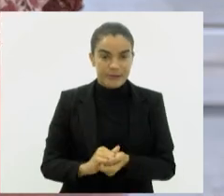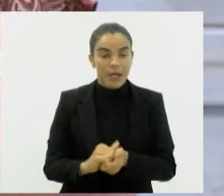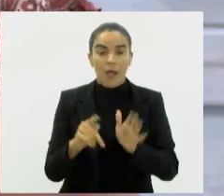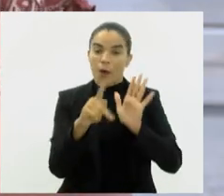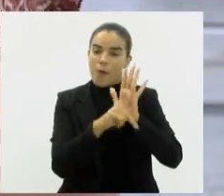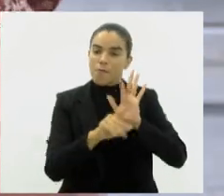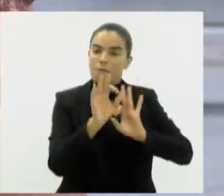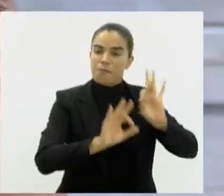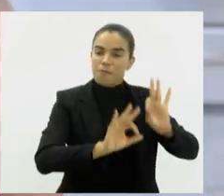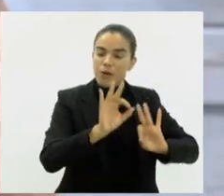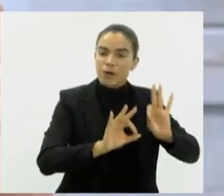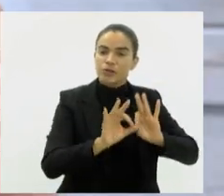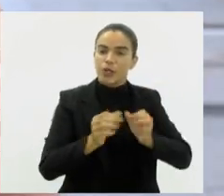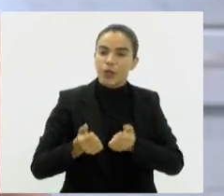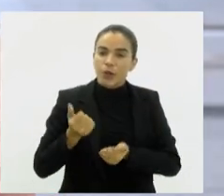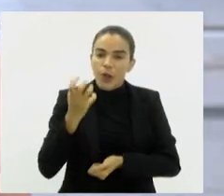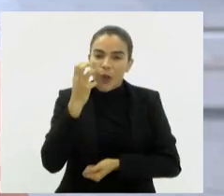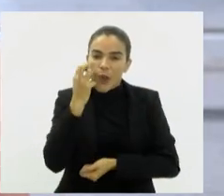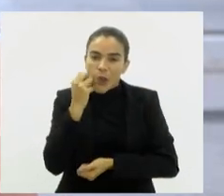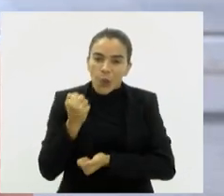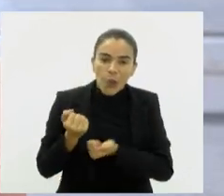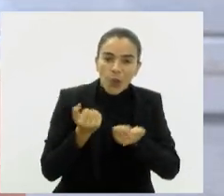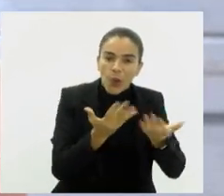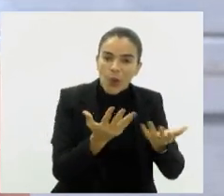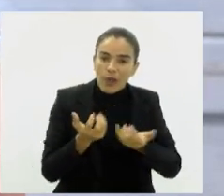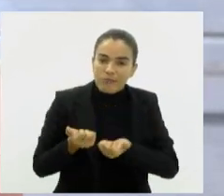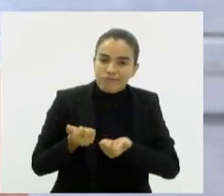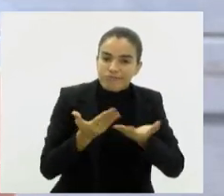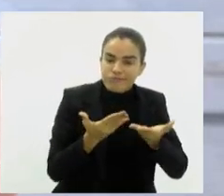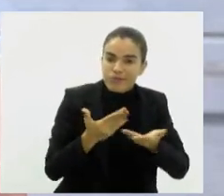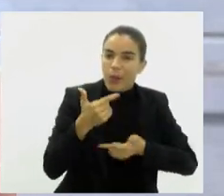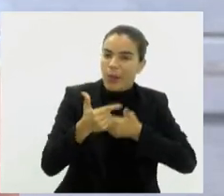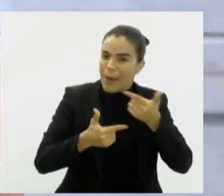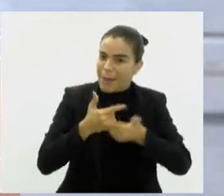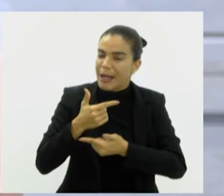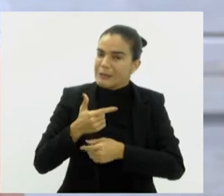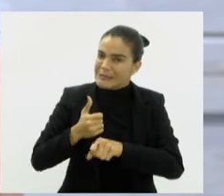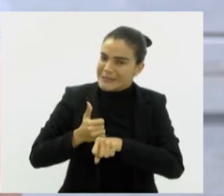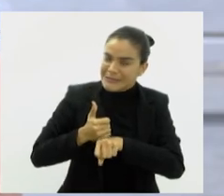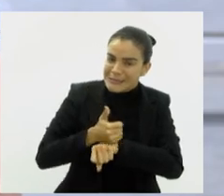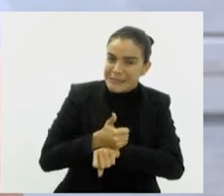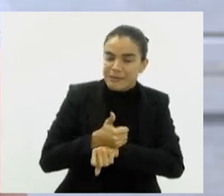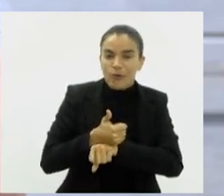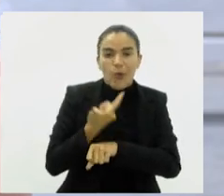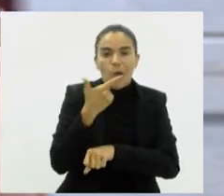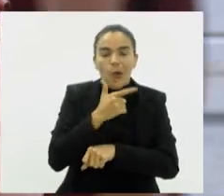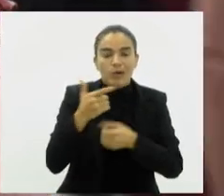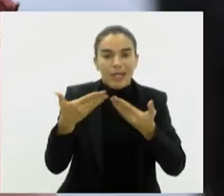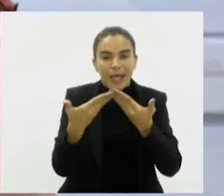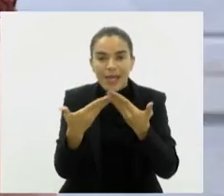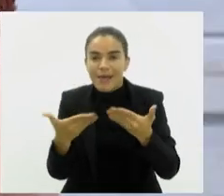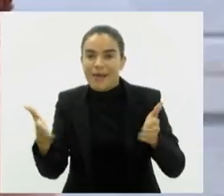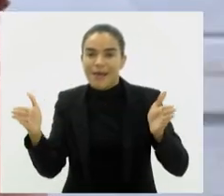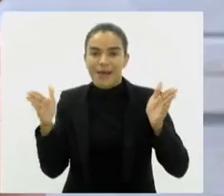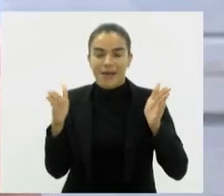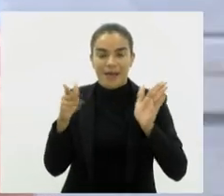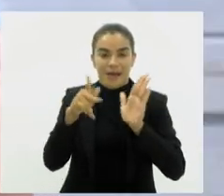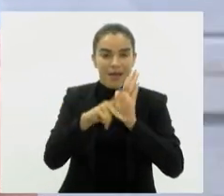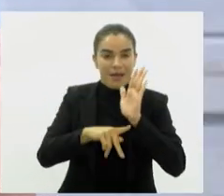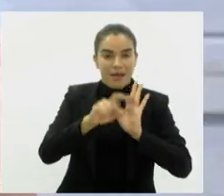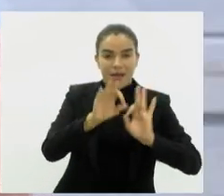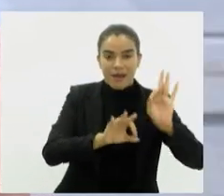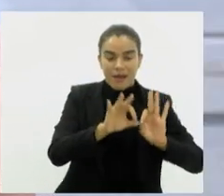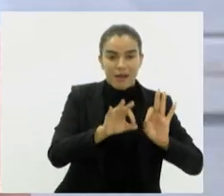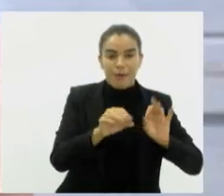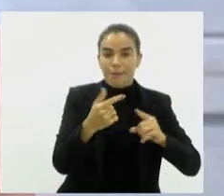projeto muito de doação, um trabalho muito árduo. A gente não consegue ampliar esse projeto, porque, na verdade, a gente não